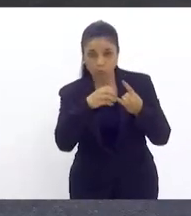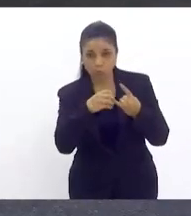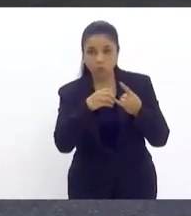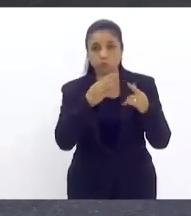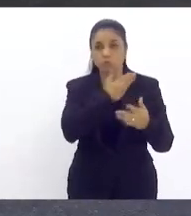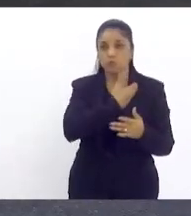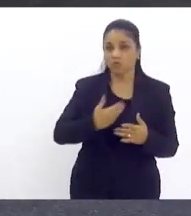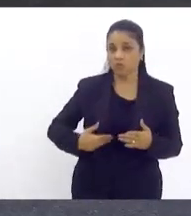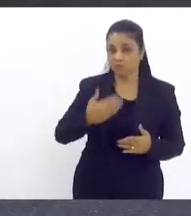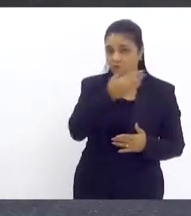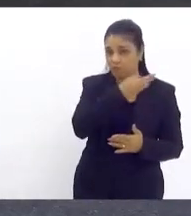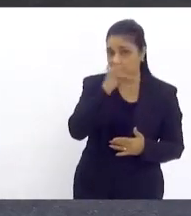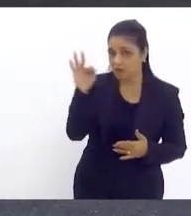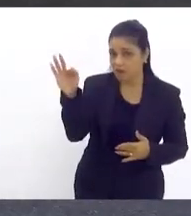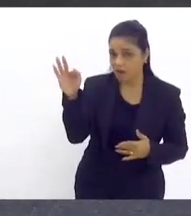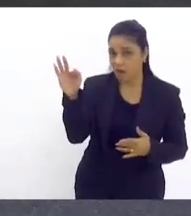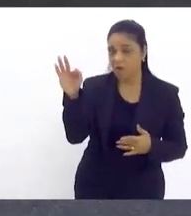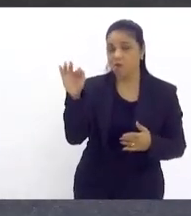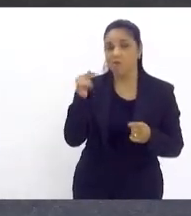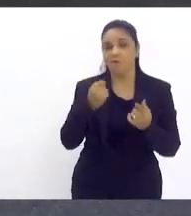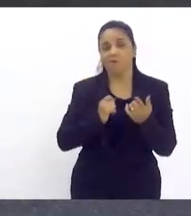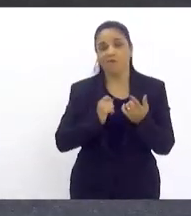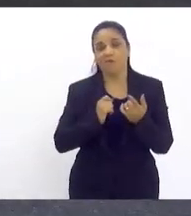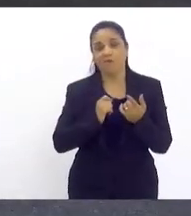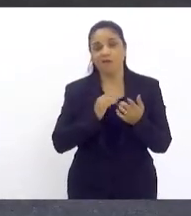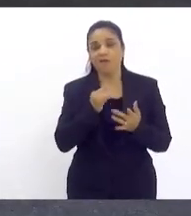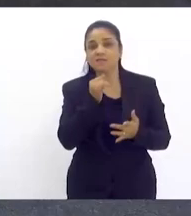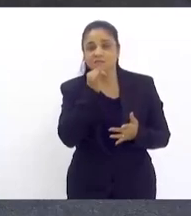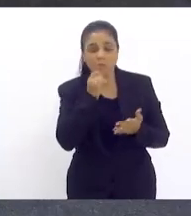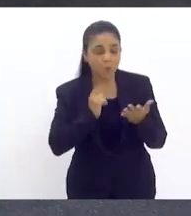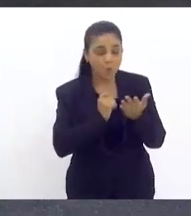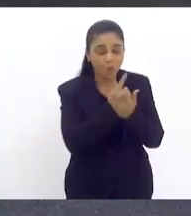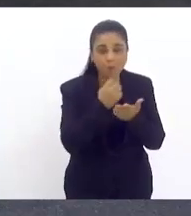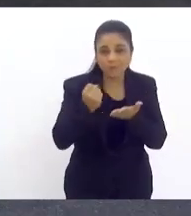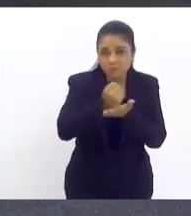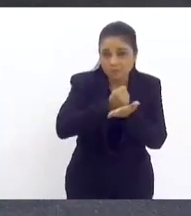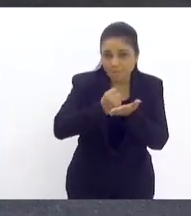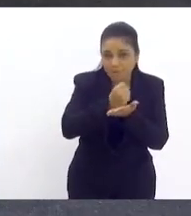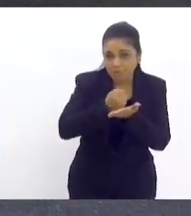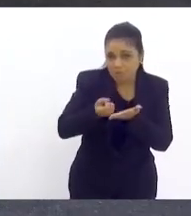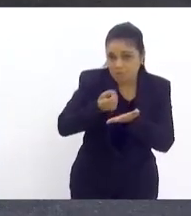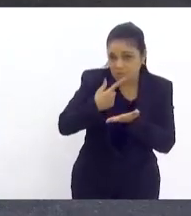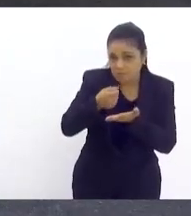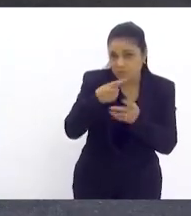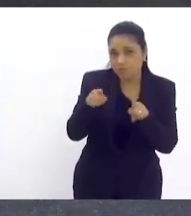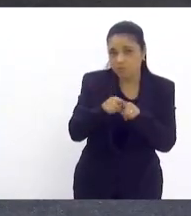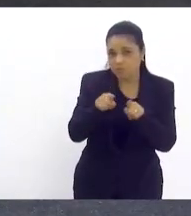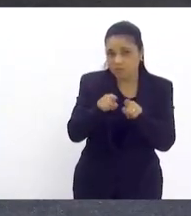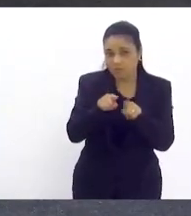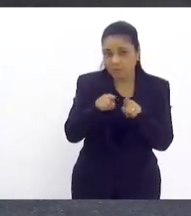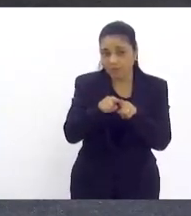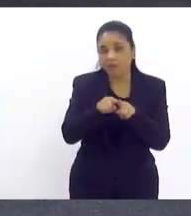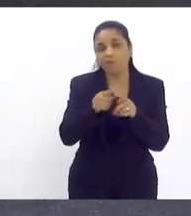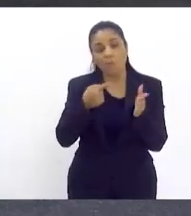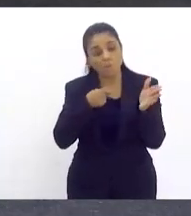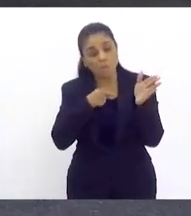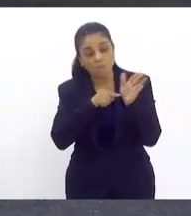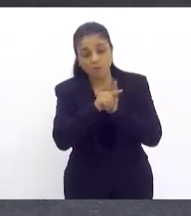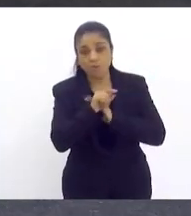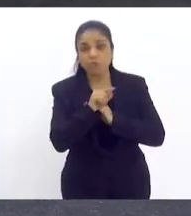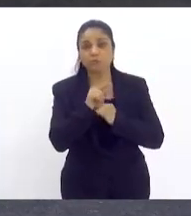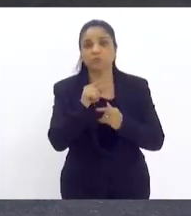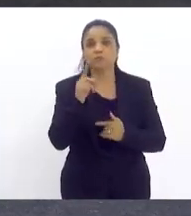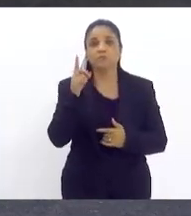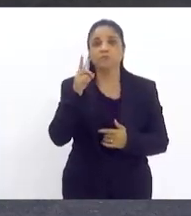por exemplo na compra das de medicamentos né Isso foi até uma pergunta feita pelo Deputado